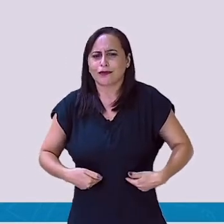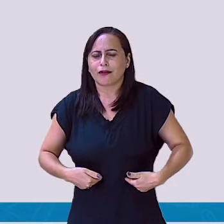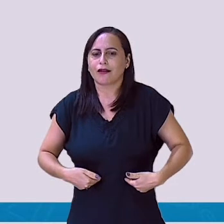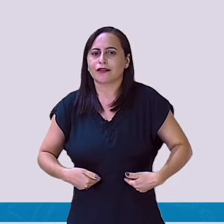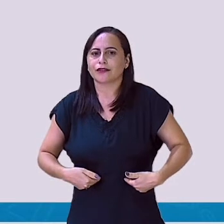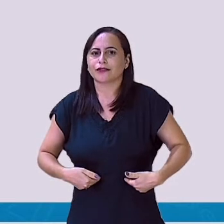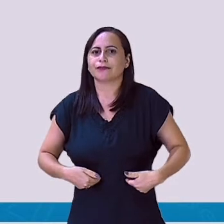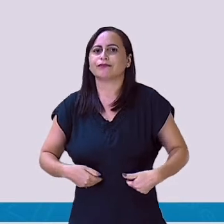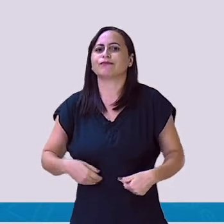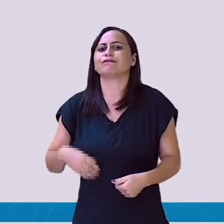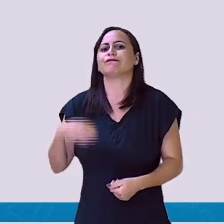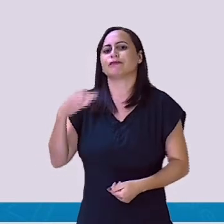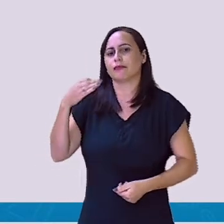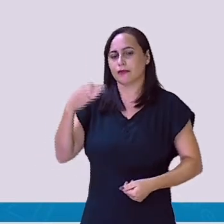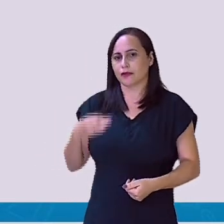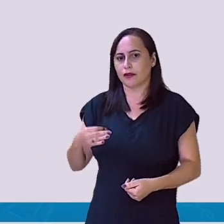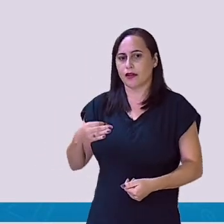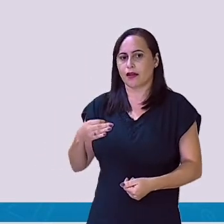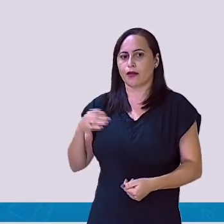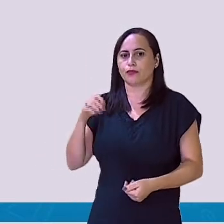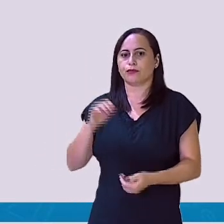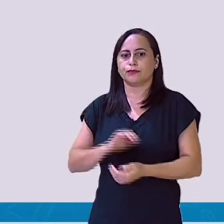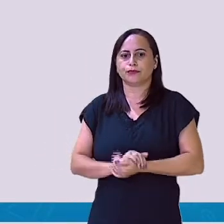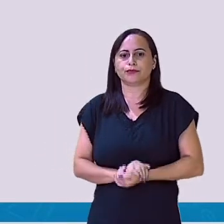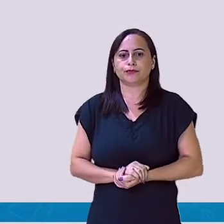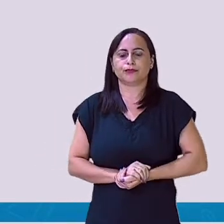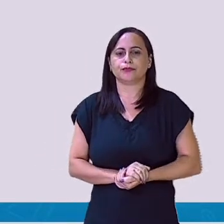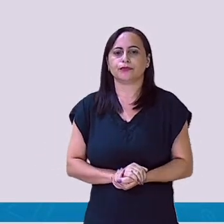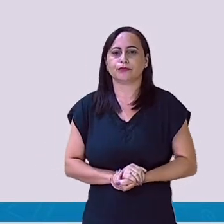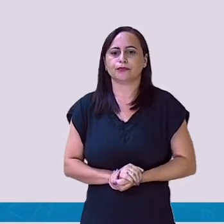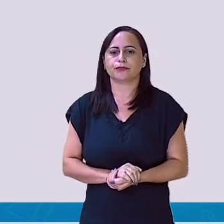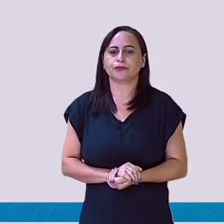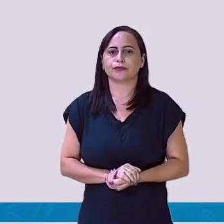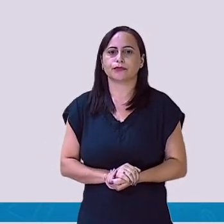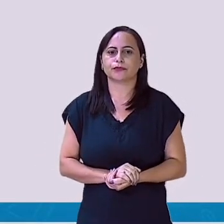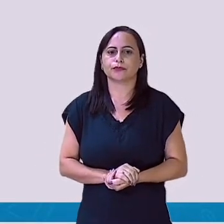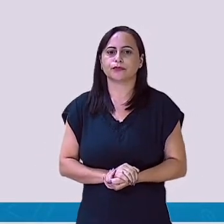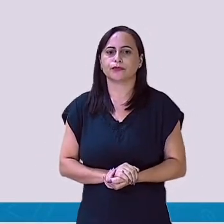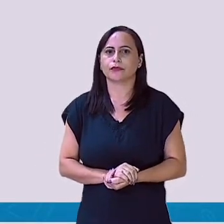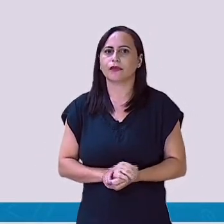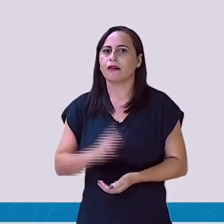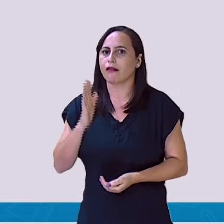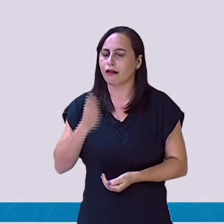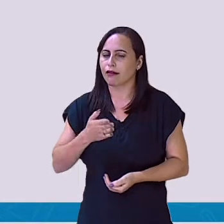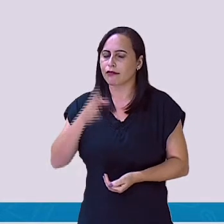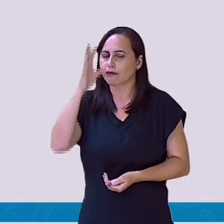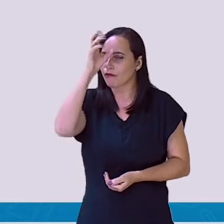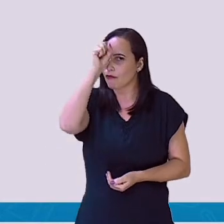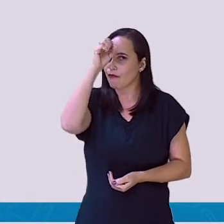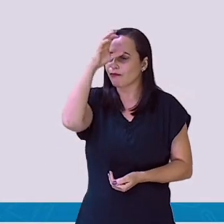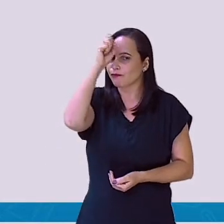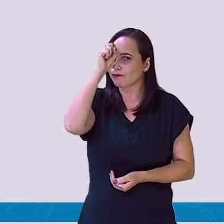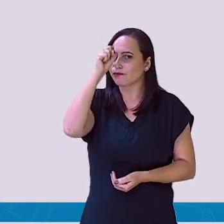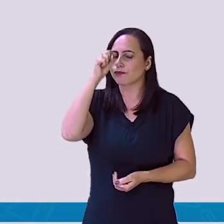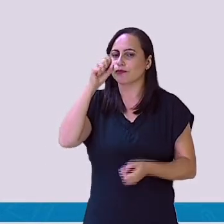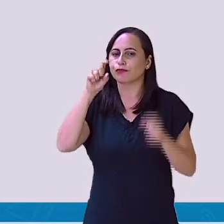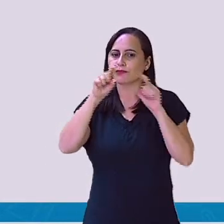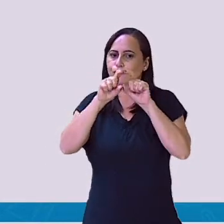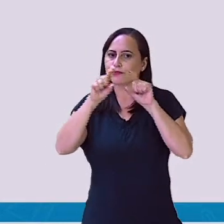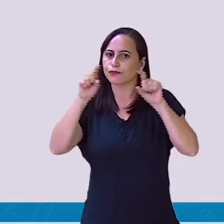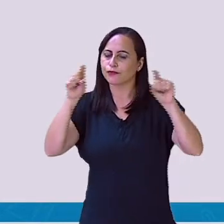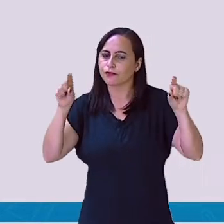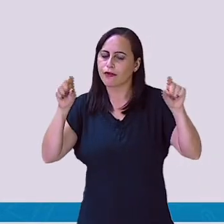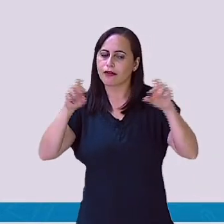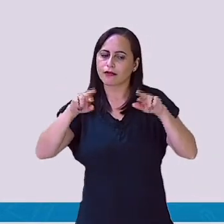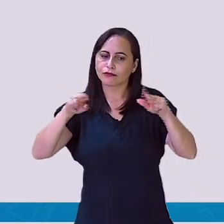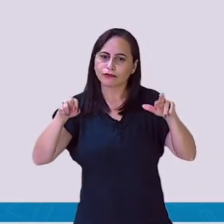uma afirmativa nessa frase. Nós já estudamos sobre os tipos de frase e sempre que